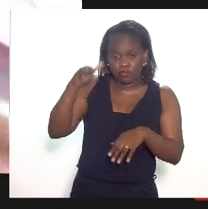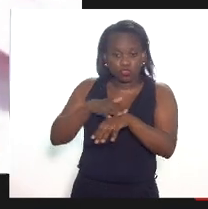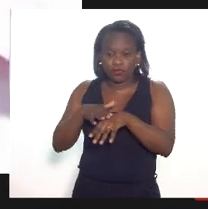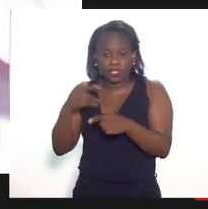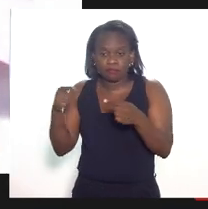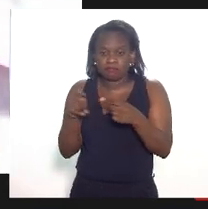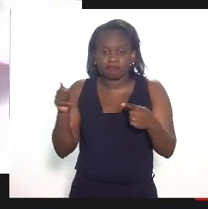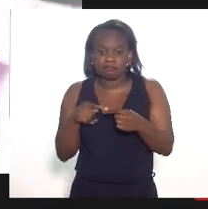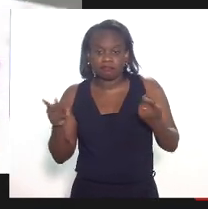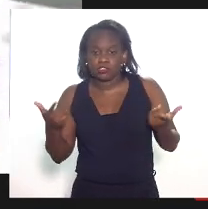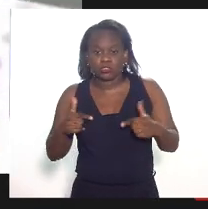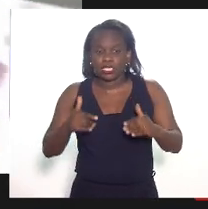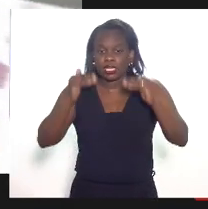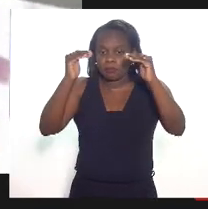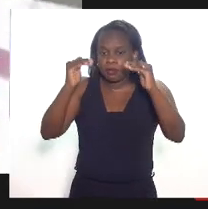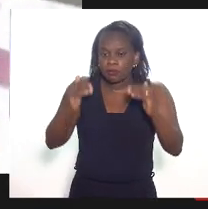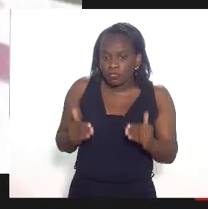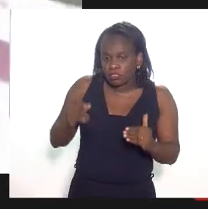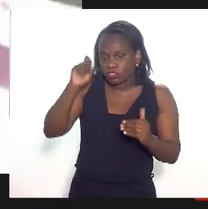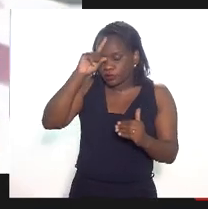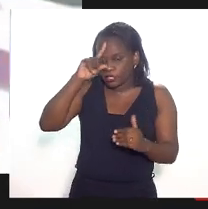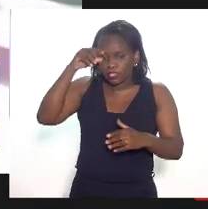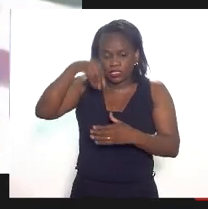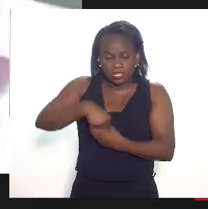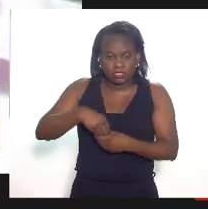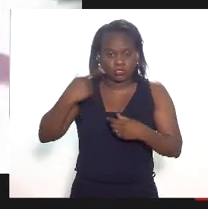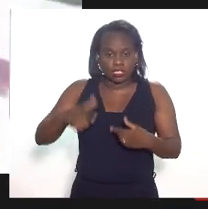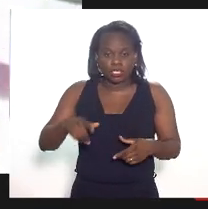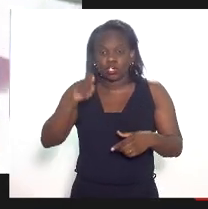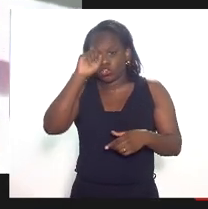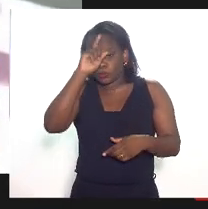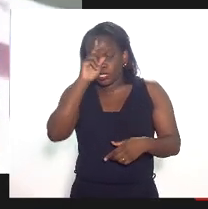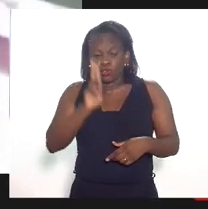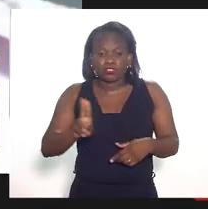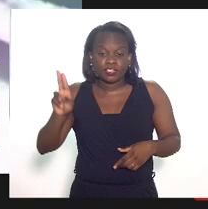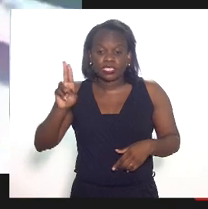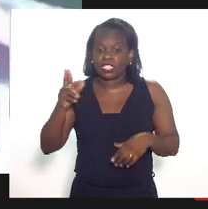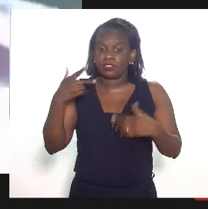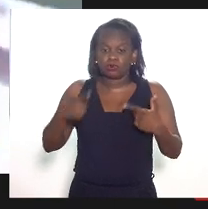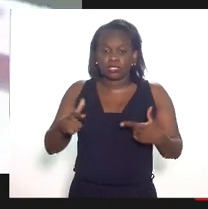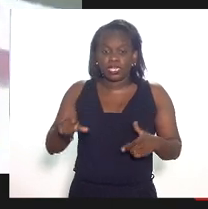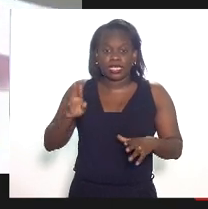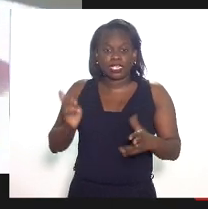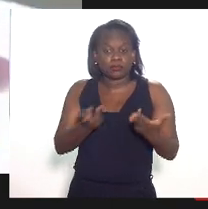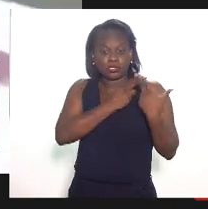qualquer tipo de hierarquização hospitalar, os hospitais universitários não assumem a sua